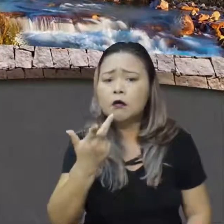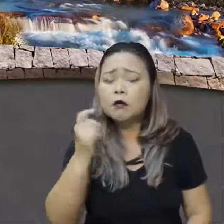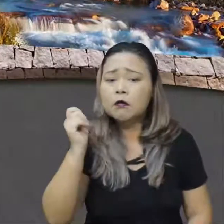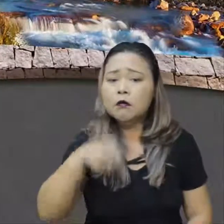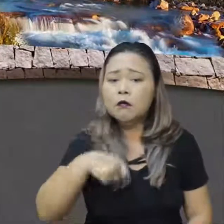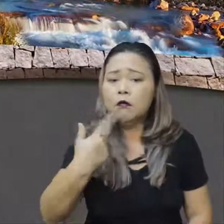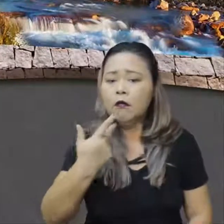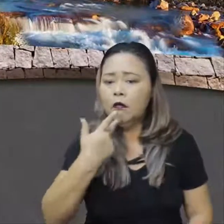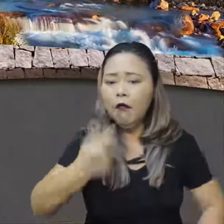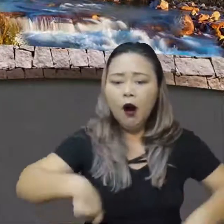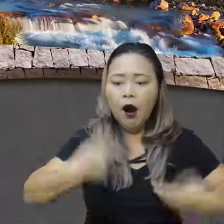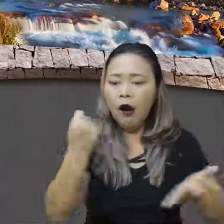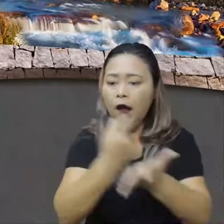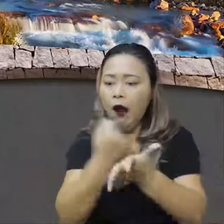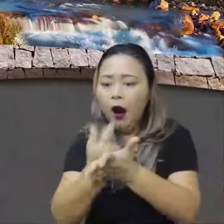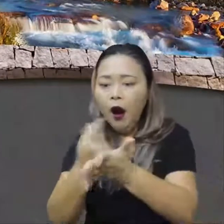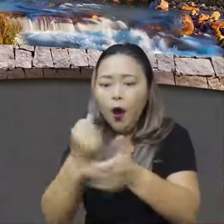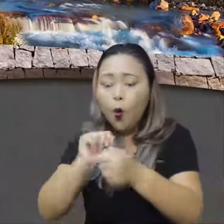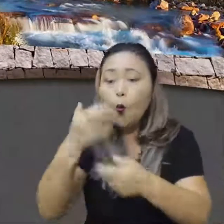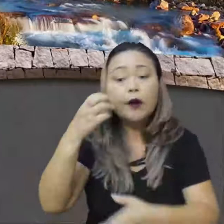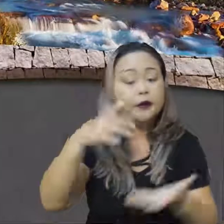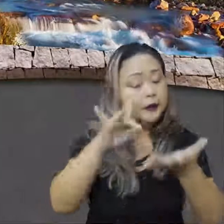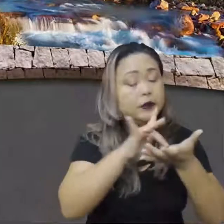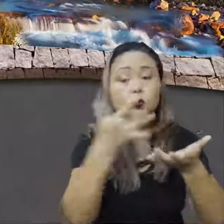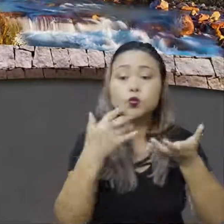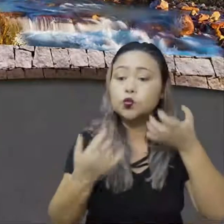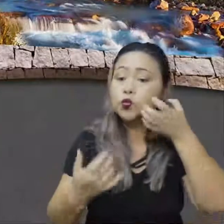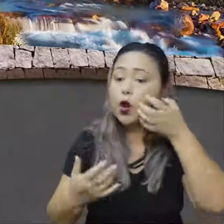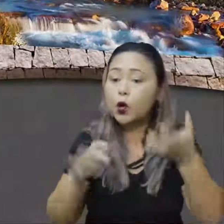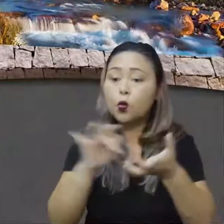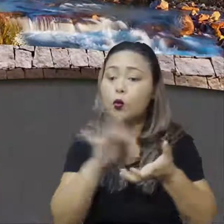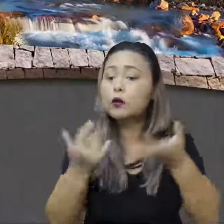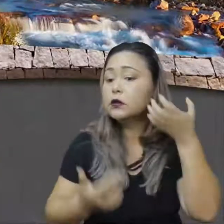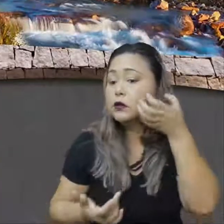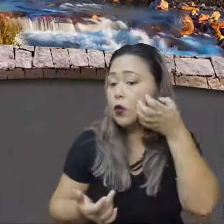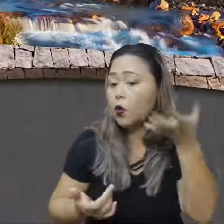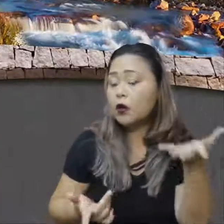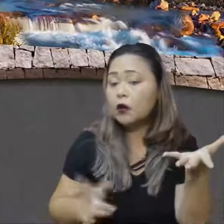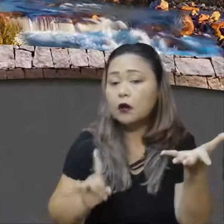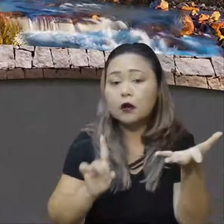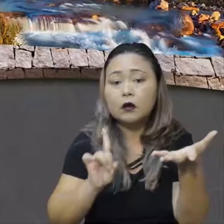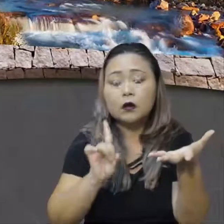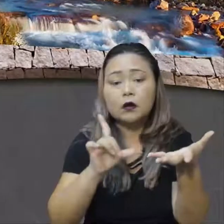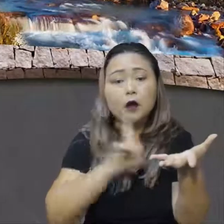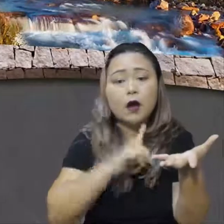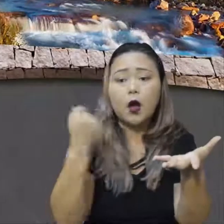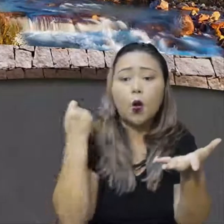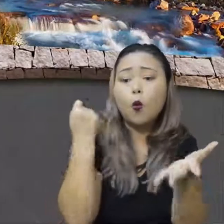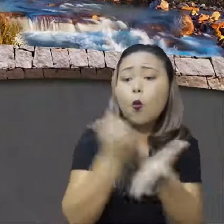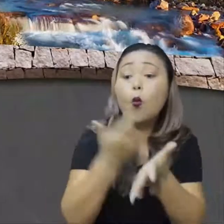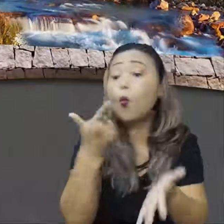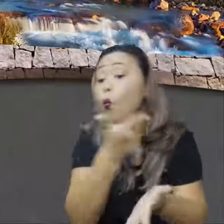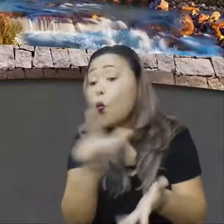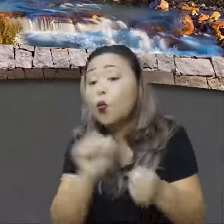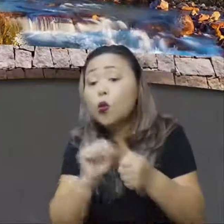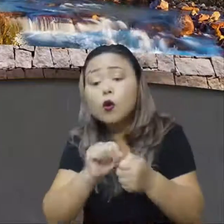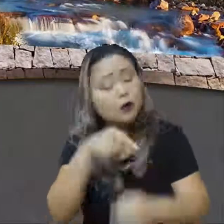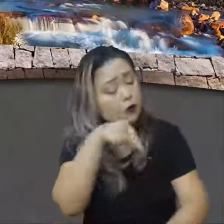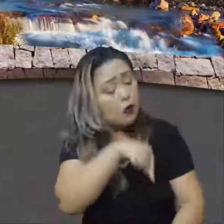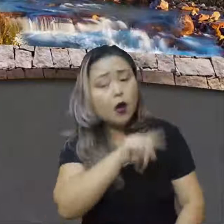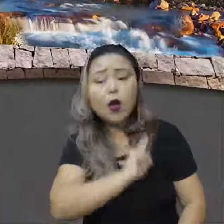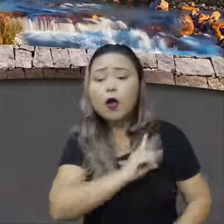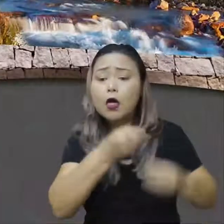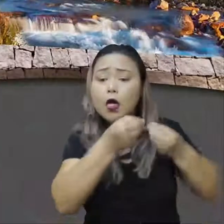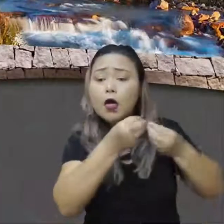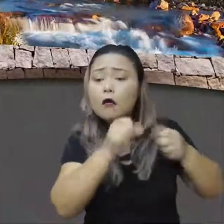só consumo, consumo? Um celular. Um celular. Você não tem a necessidade de ter um outro celular. Se aquele ali não